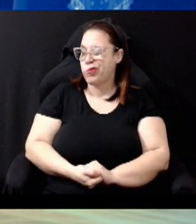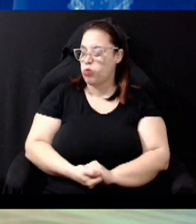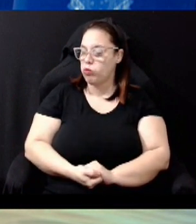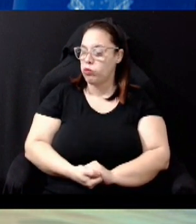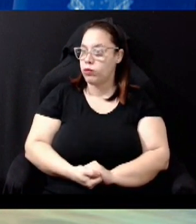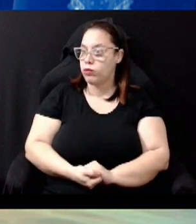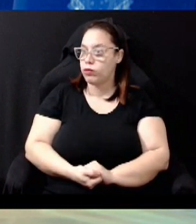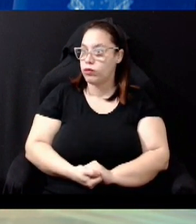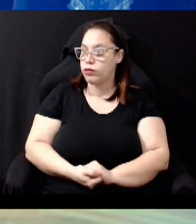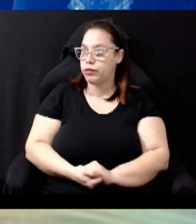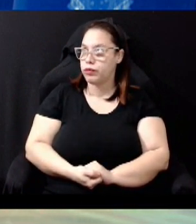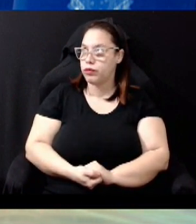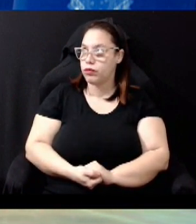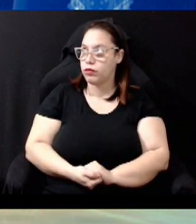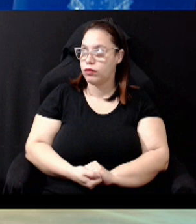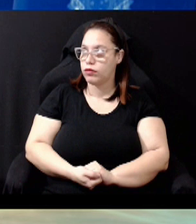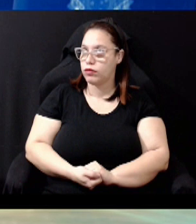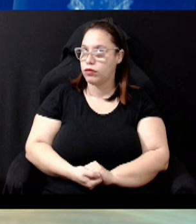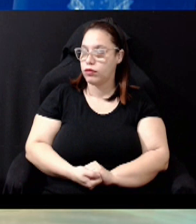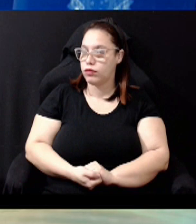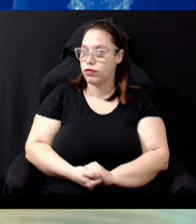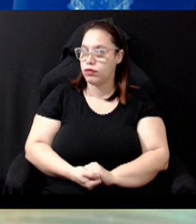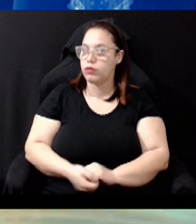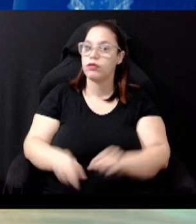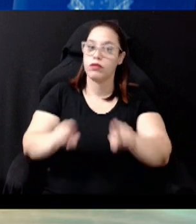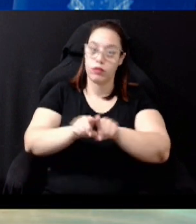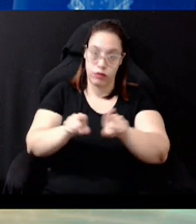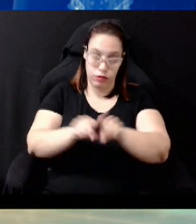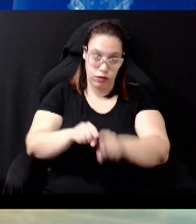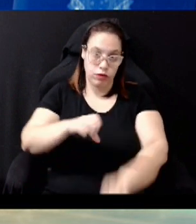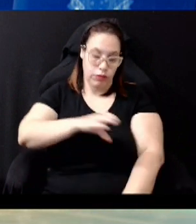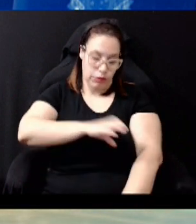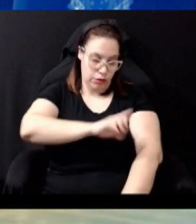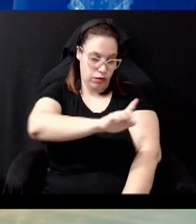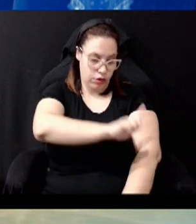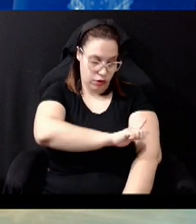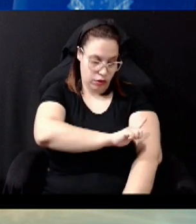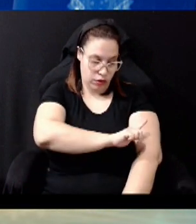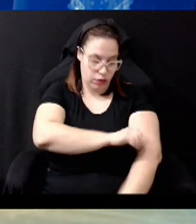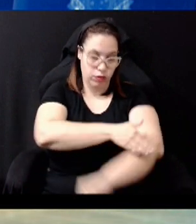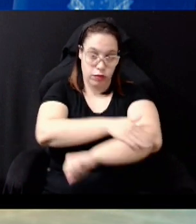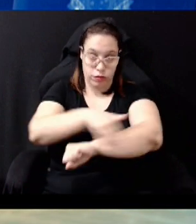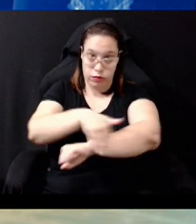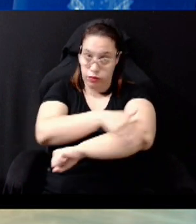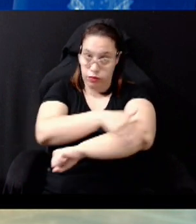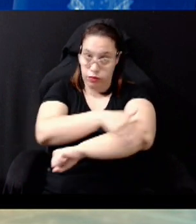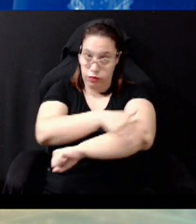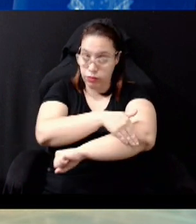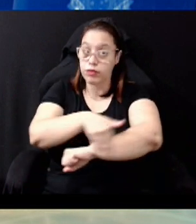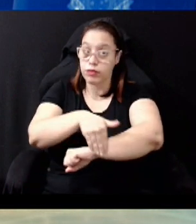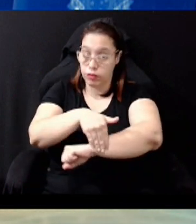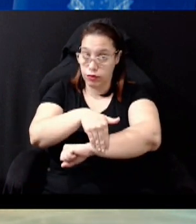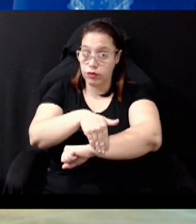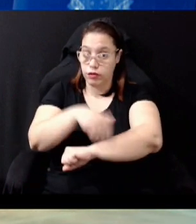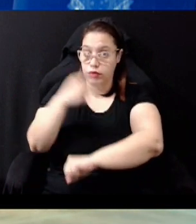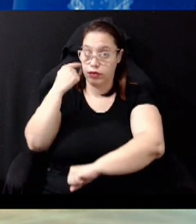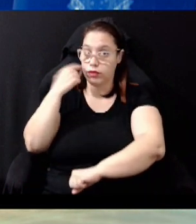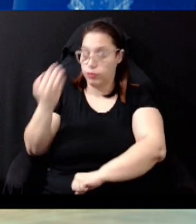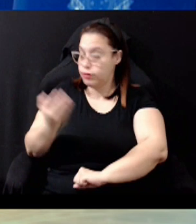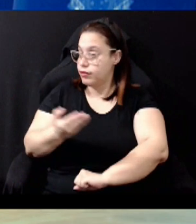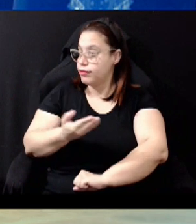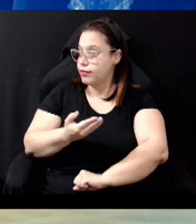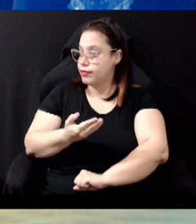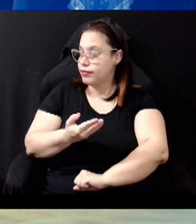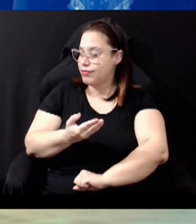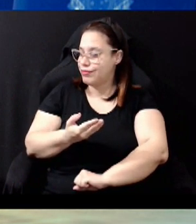às 4h da tarde. E a unidade do Campo Grande, na Rua Manuel Machado Pereira, número 902, em frente